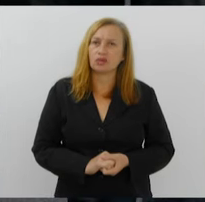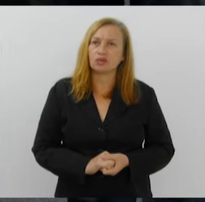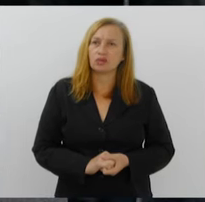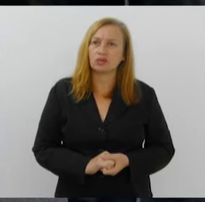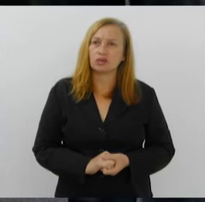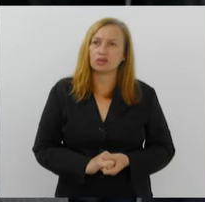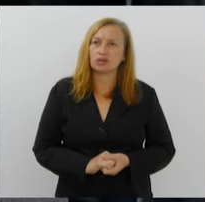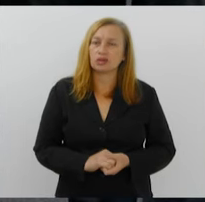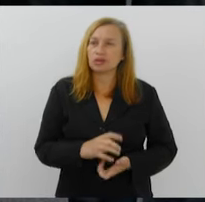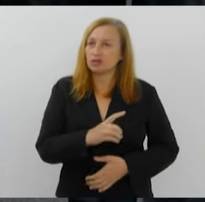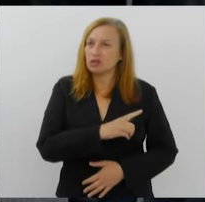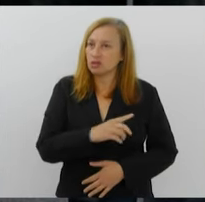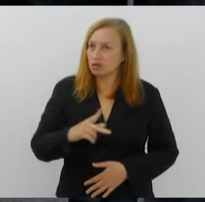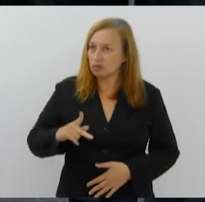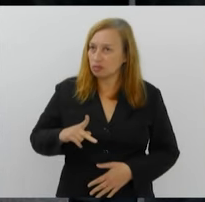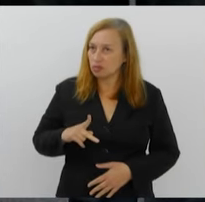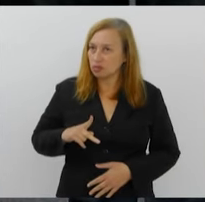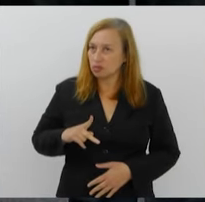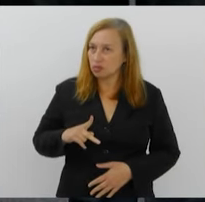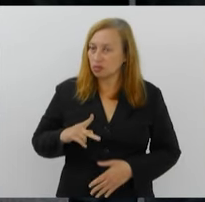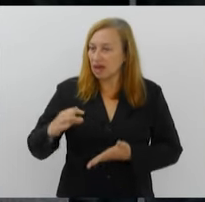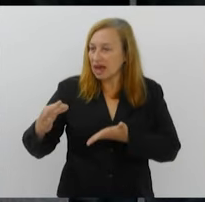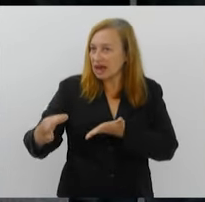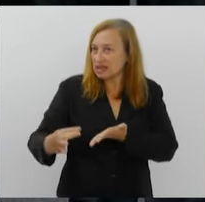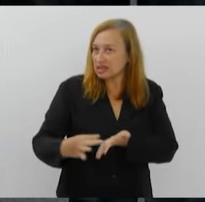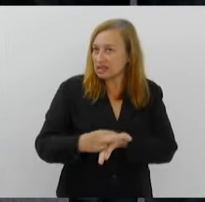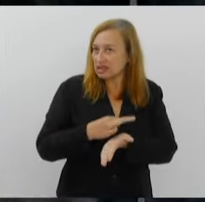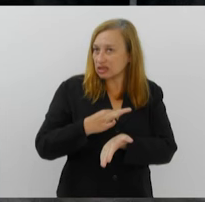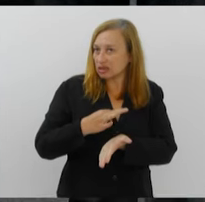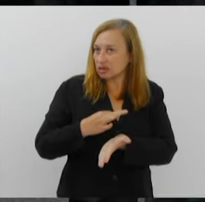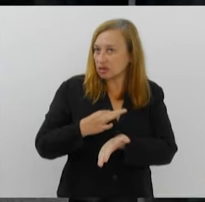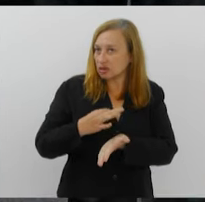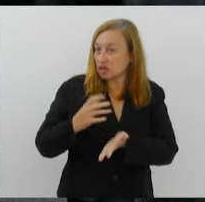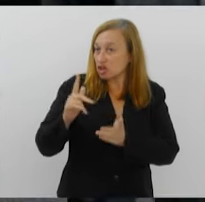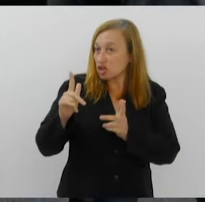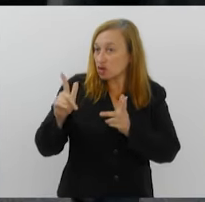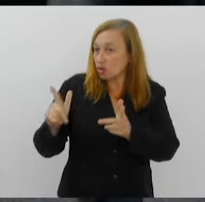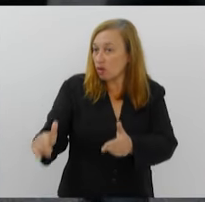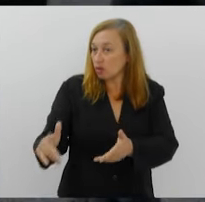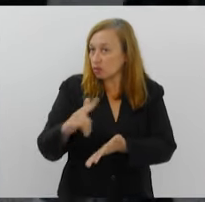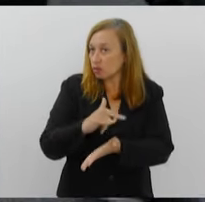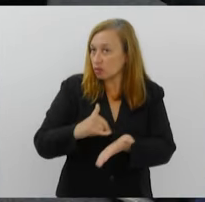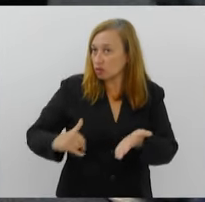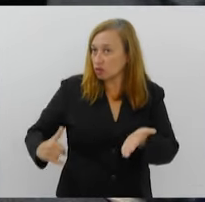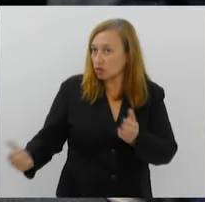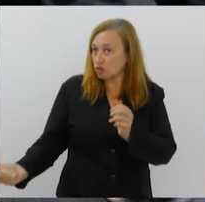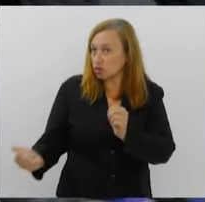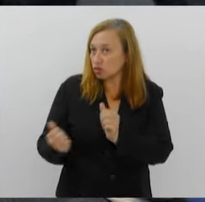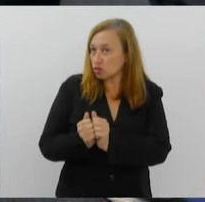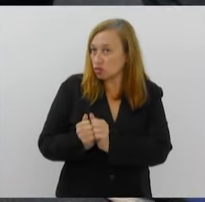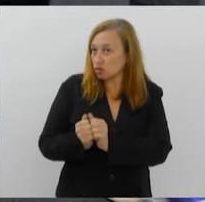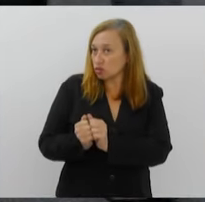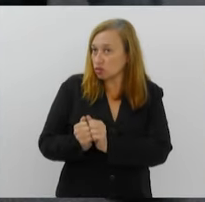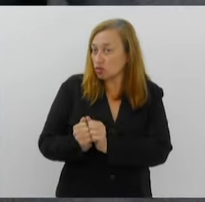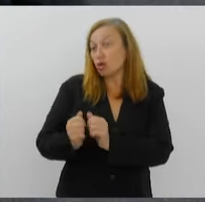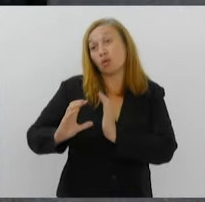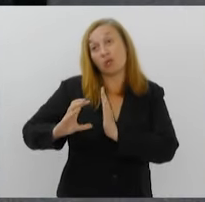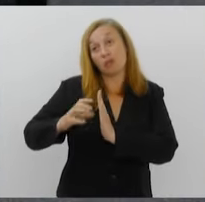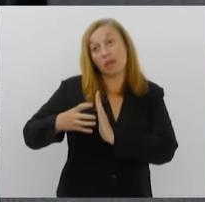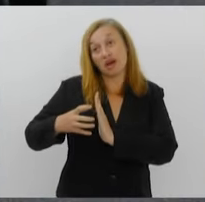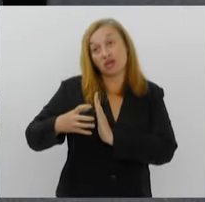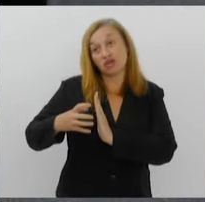a defensoria estaria assinando o mesmo ato petitório junto com um partido